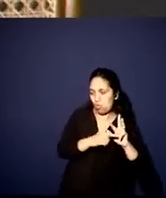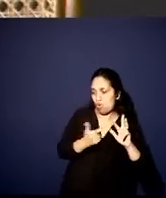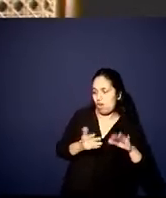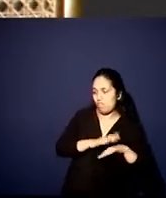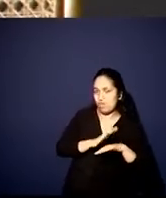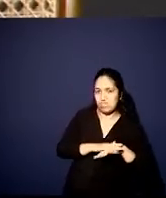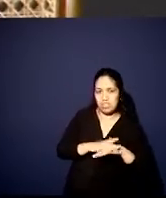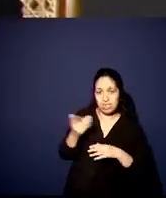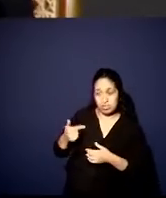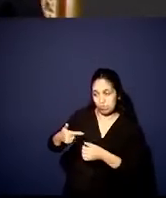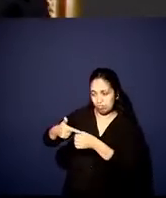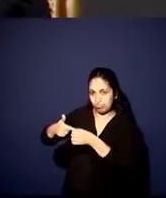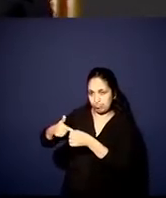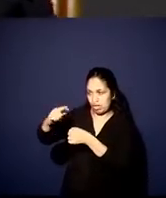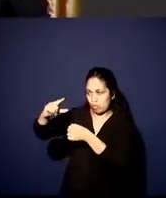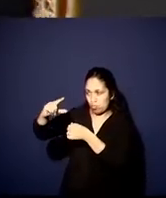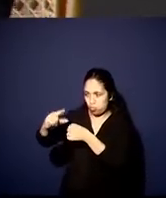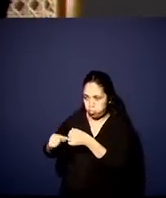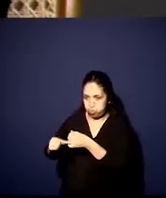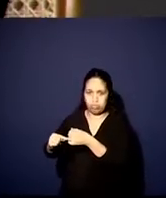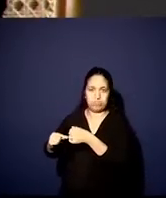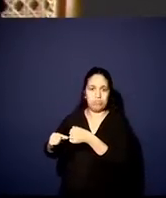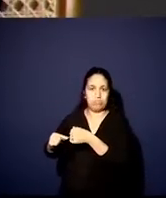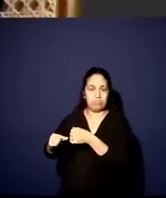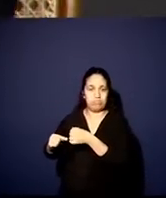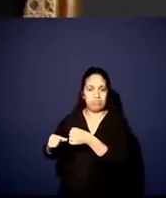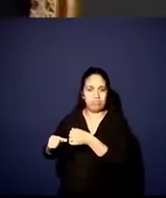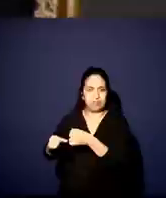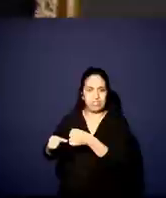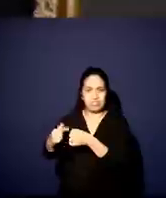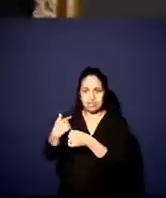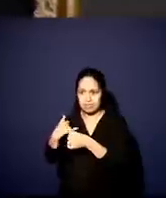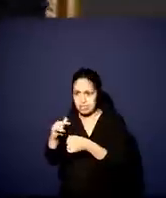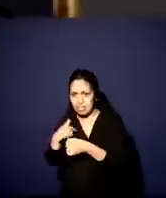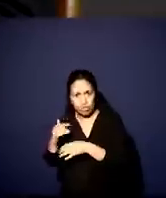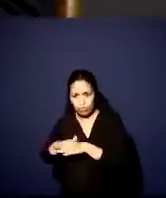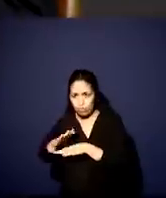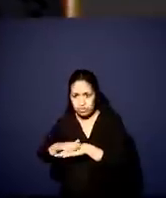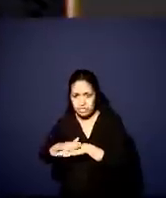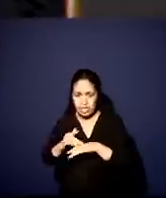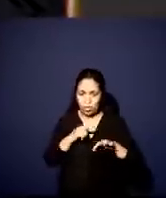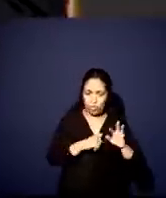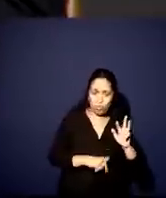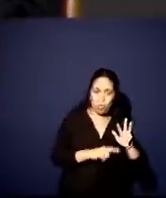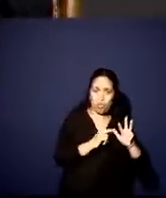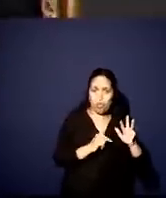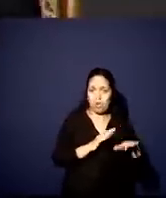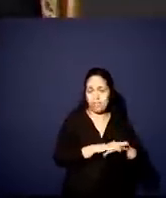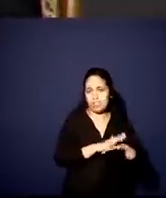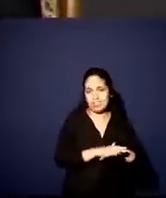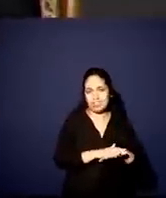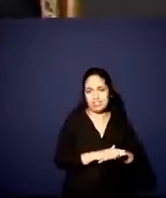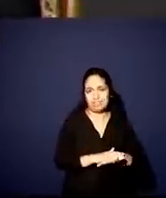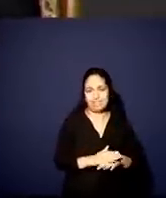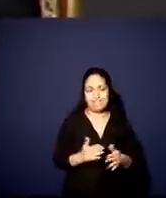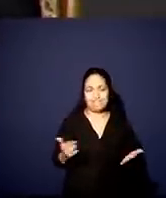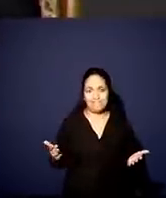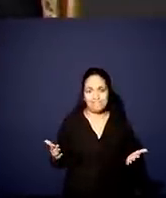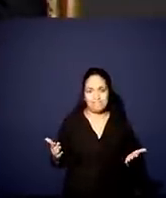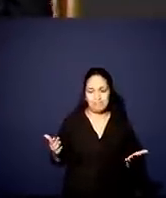preço do combustível, porque se eu não o fizer, o Lula já está dizendo que fará. Agora, o estrago de políticas